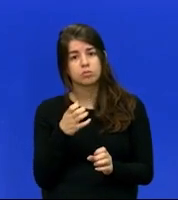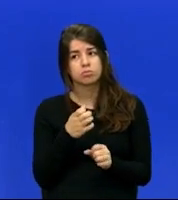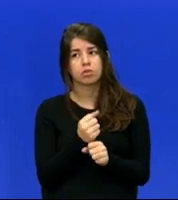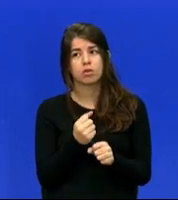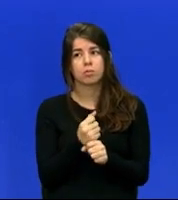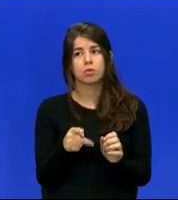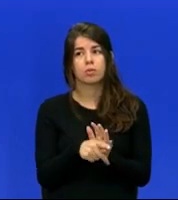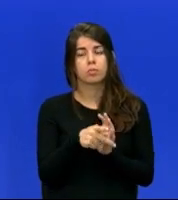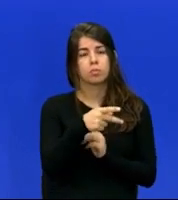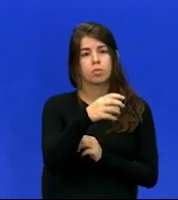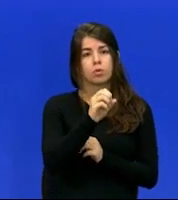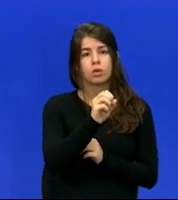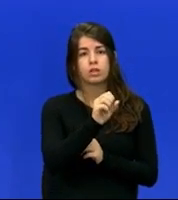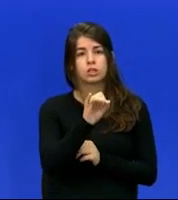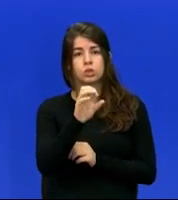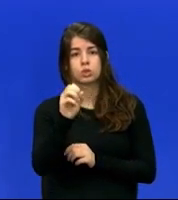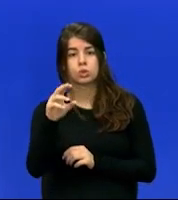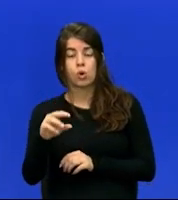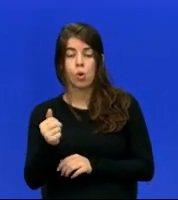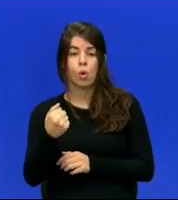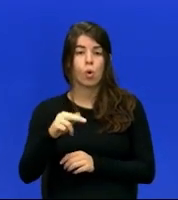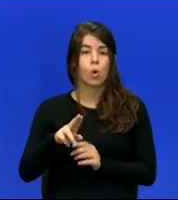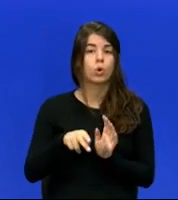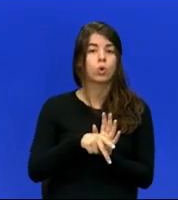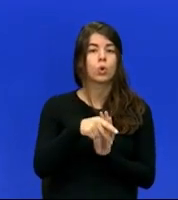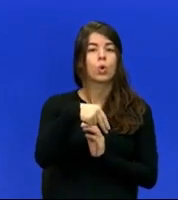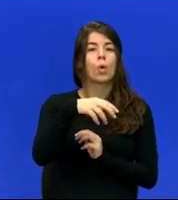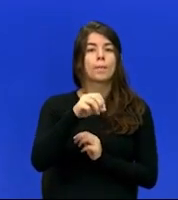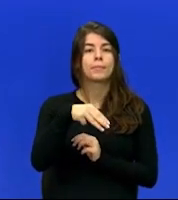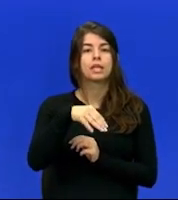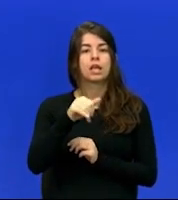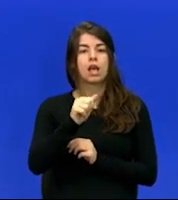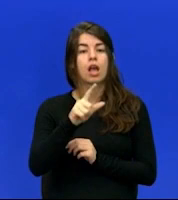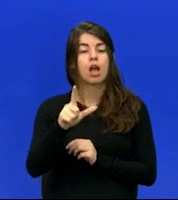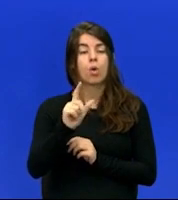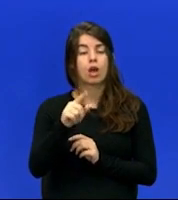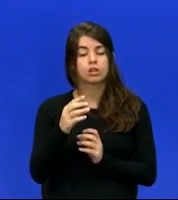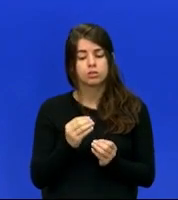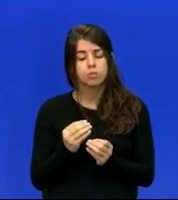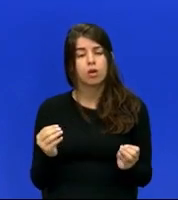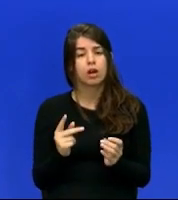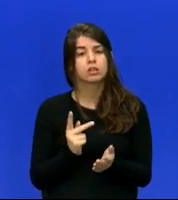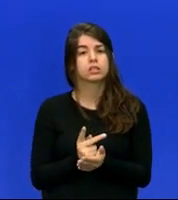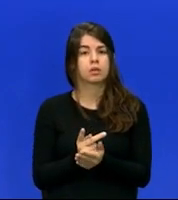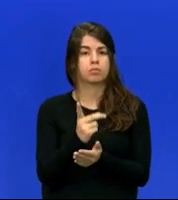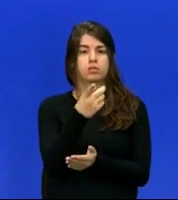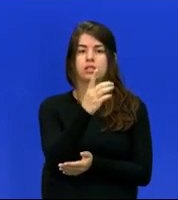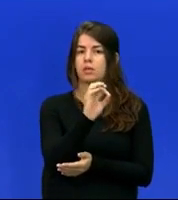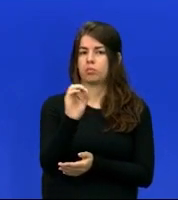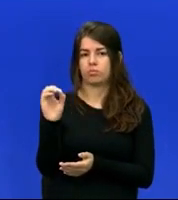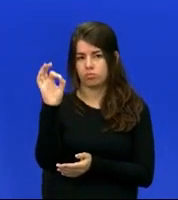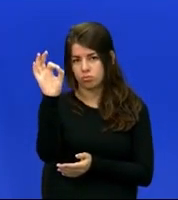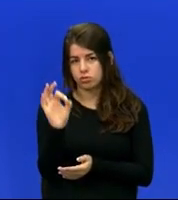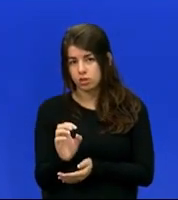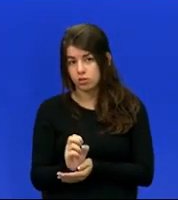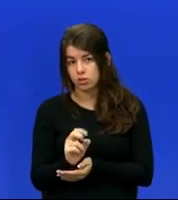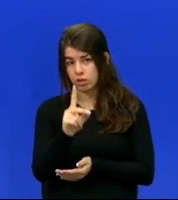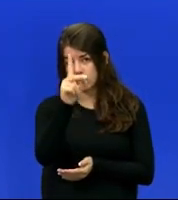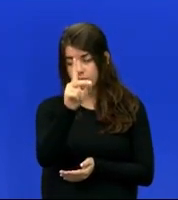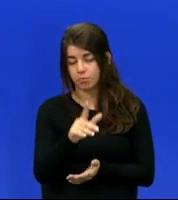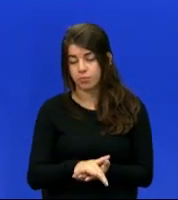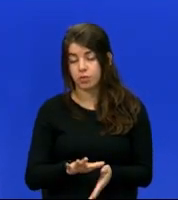que é a Poisson ou a binomial. O total da minha distribuição é sempre 100%, ok?